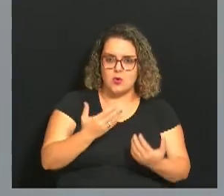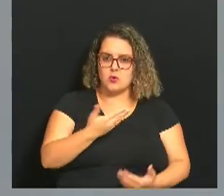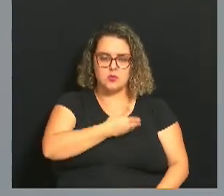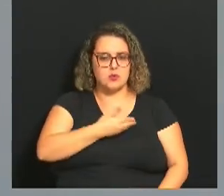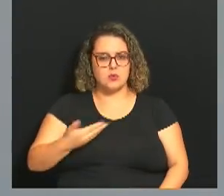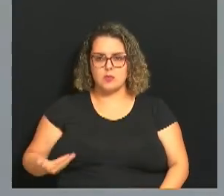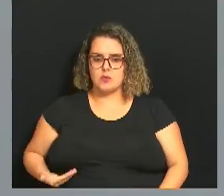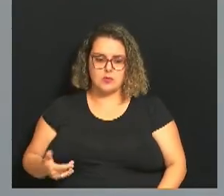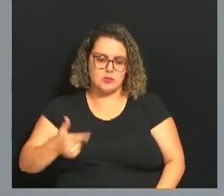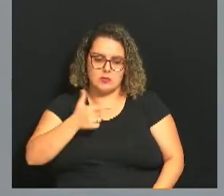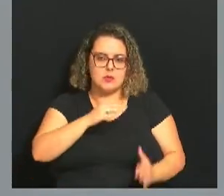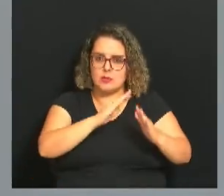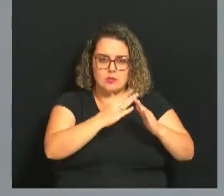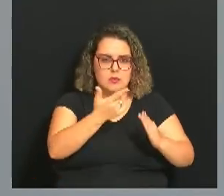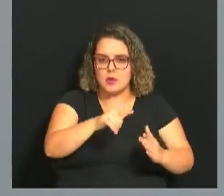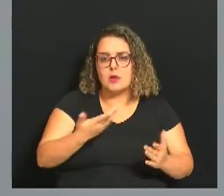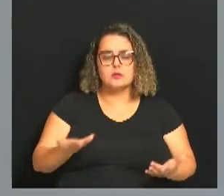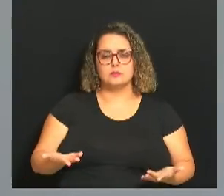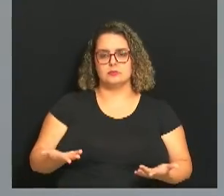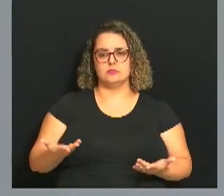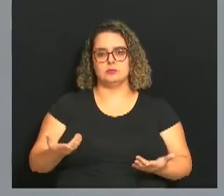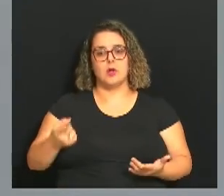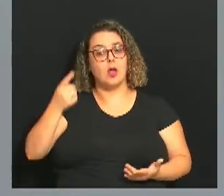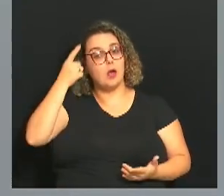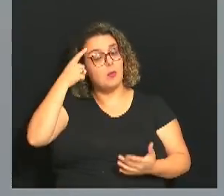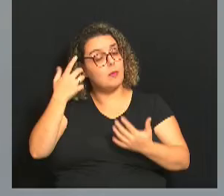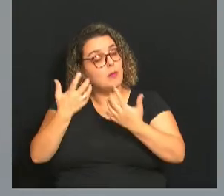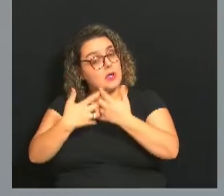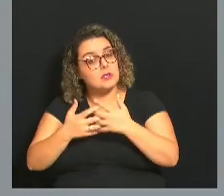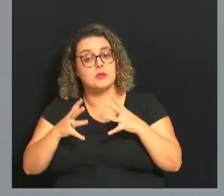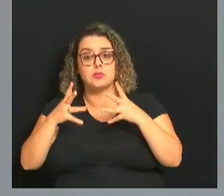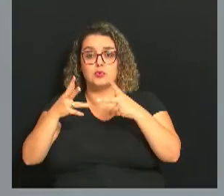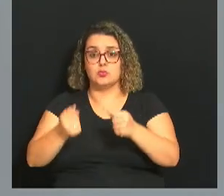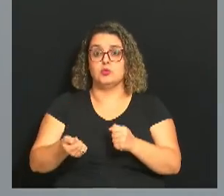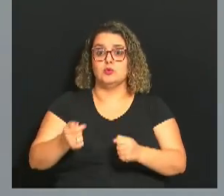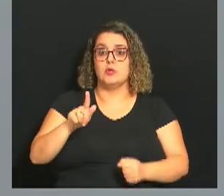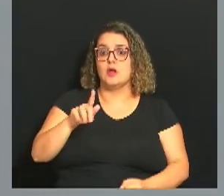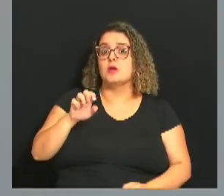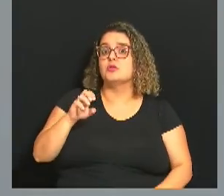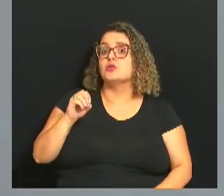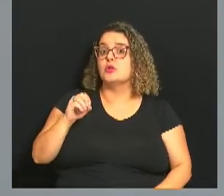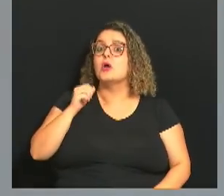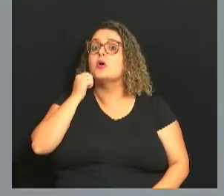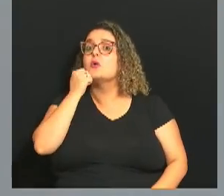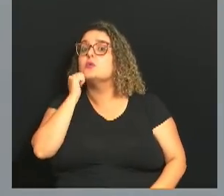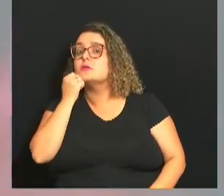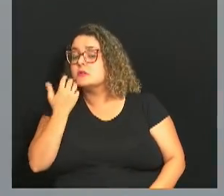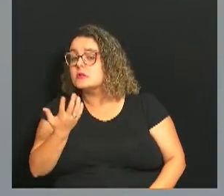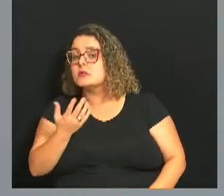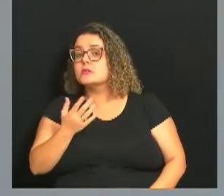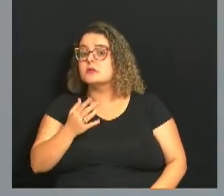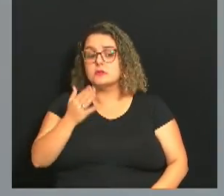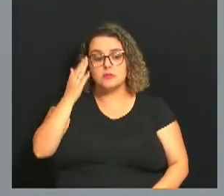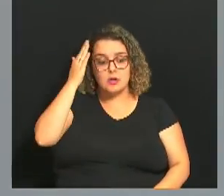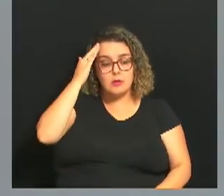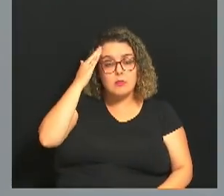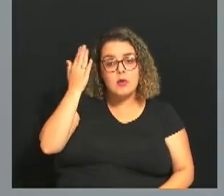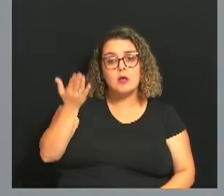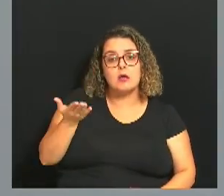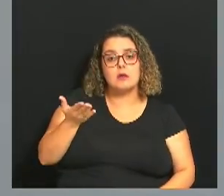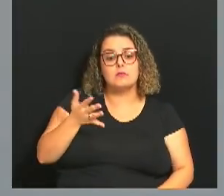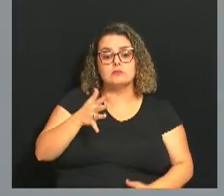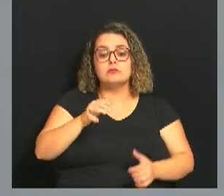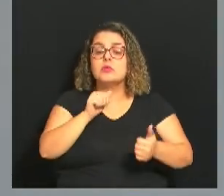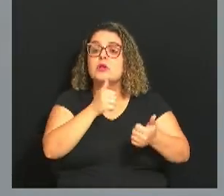ideia da vulnerabilidade, da suscetibilidade, que a geociência pode auxiliar, porque te identifica quais são as áreas que são suscetíveis e que